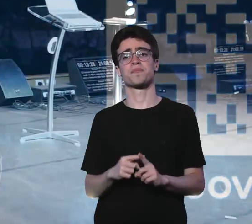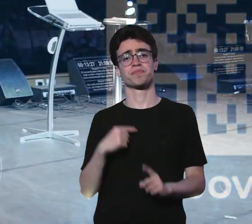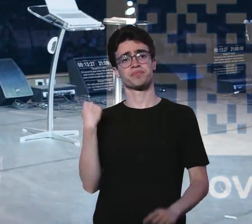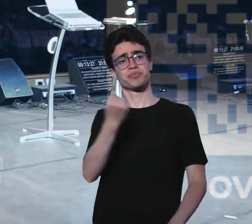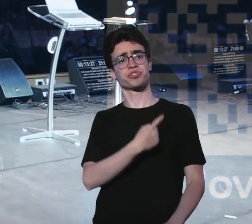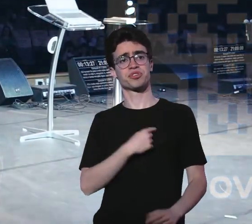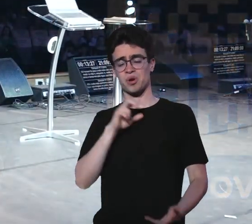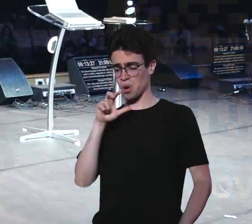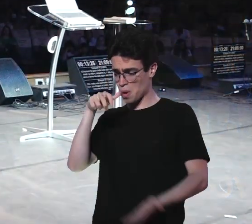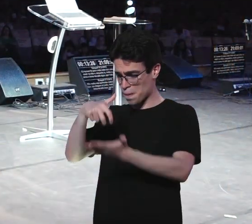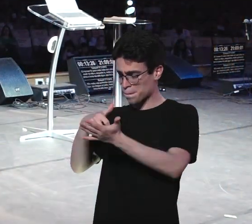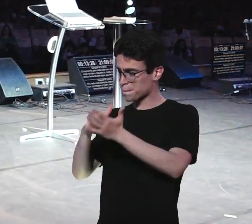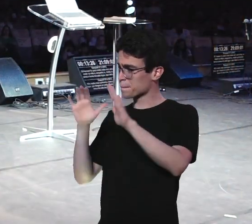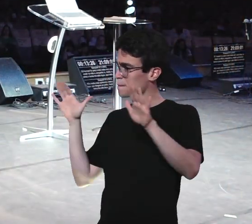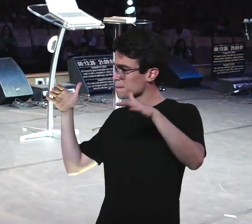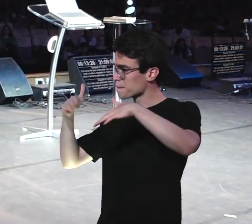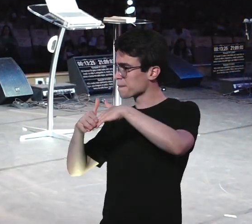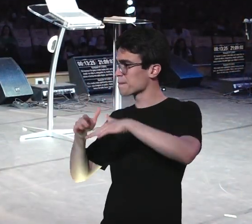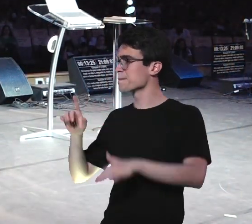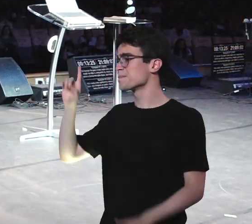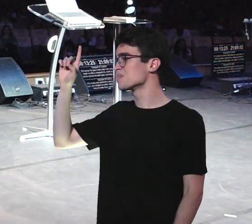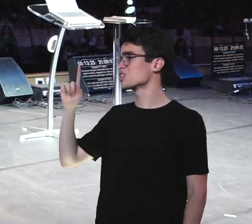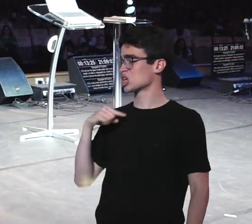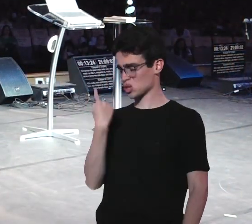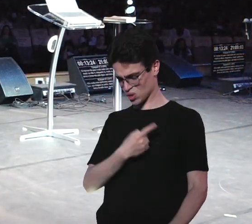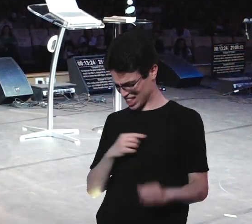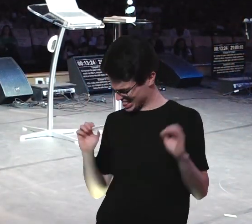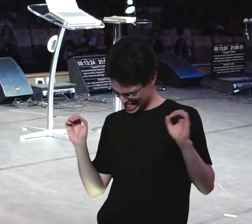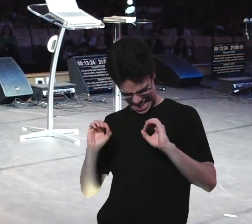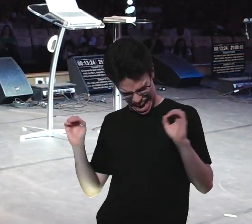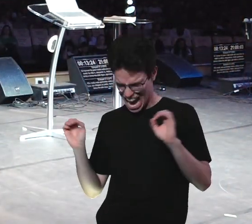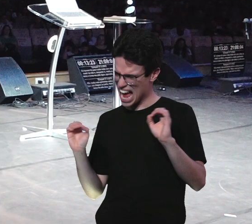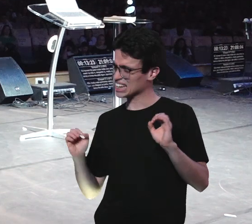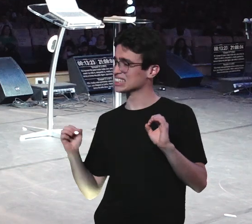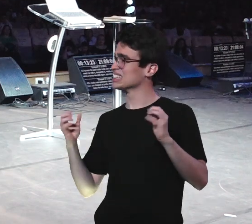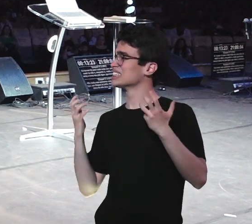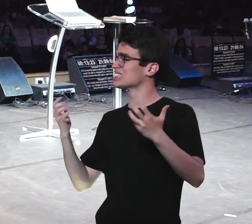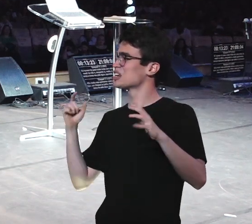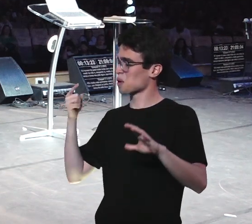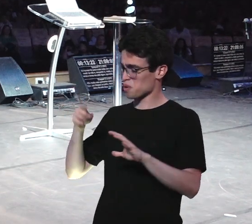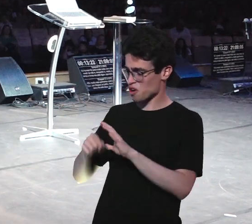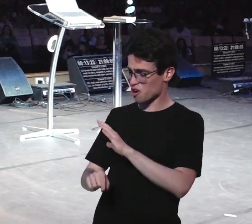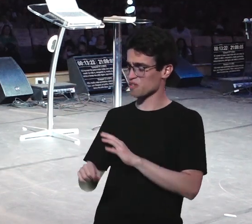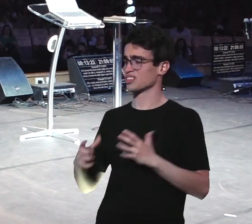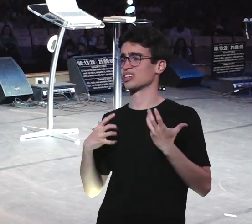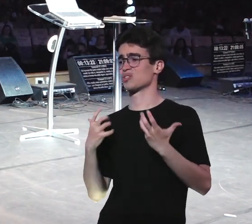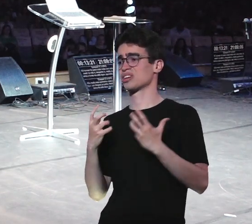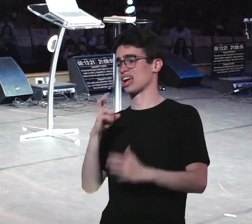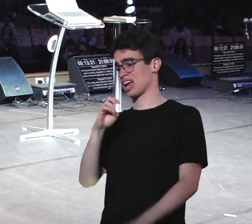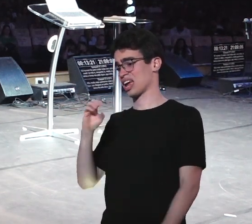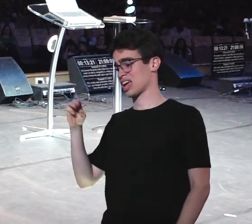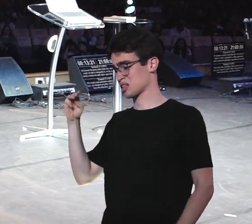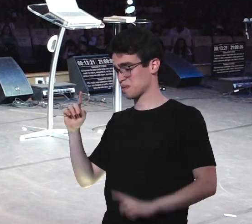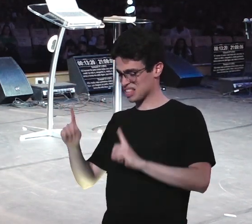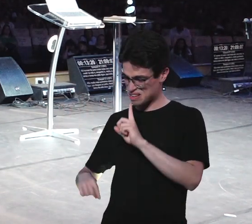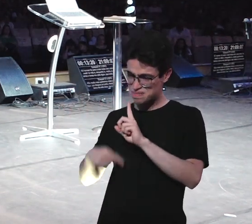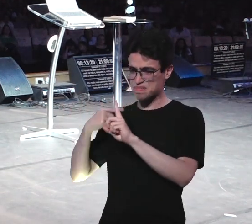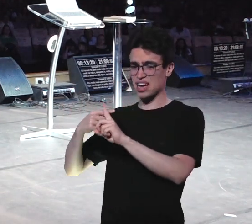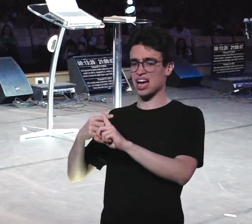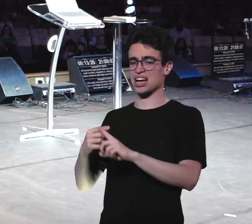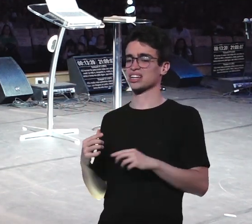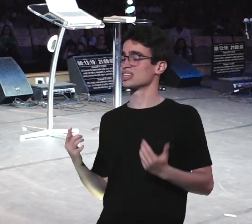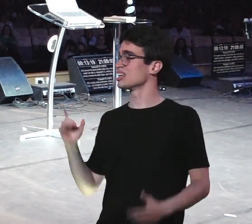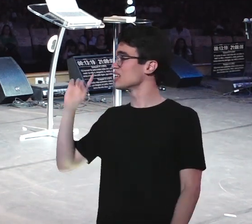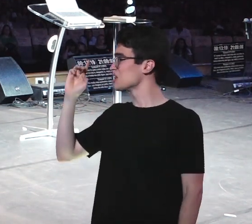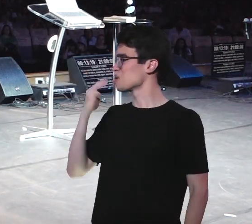dizemos: Deus, nós não somos nada, nós queremos ir mais fundo, nós queremos 500 metros a mais. Deus tem misericórdia